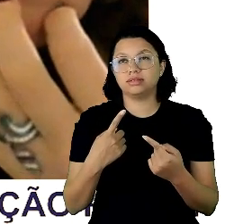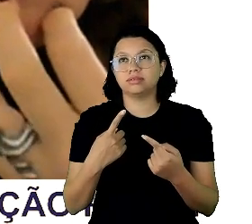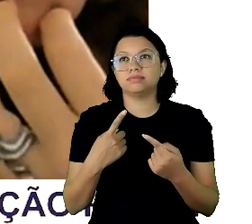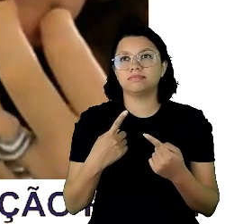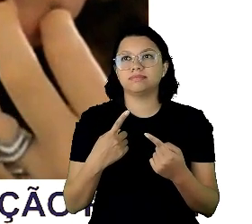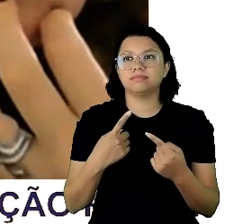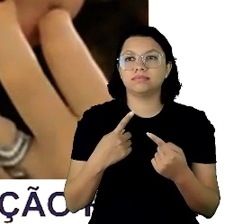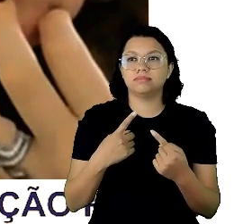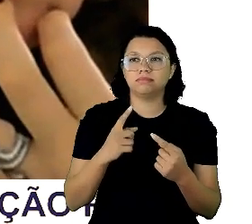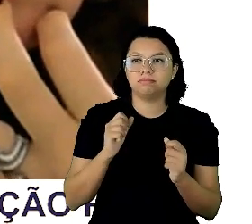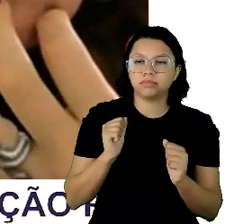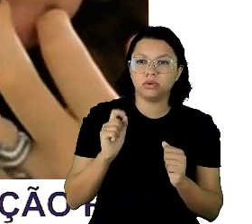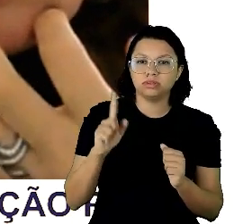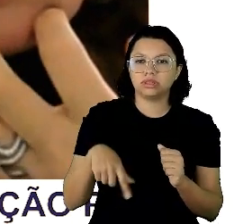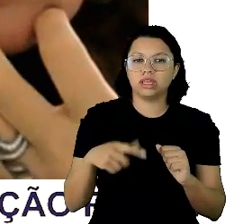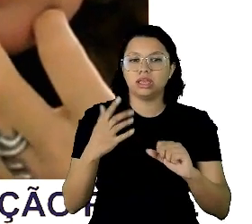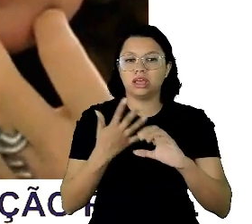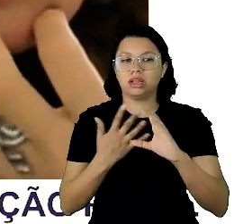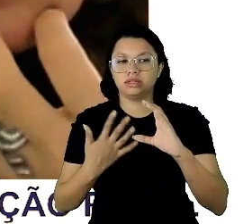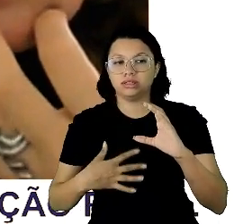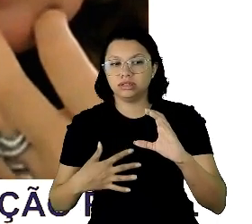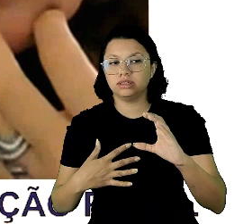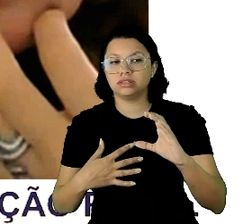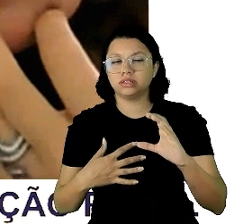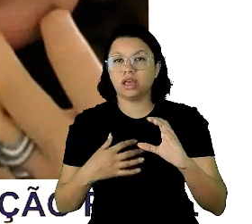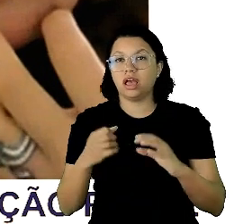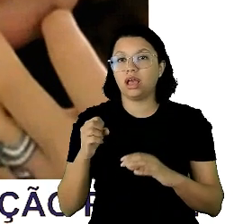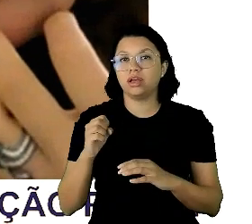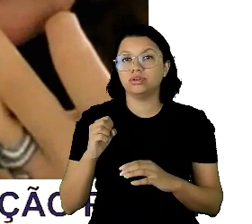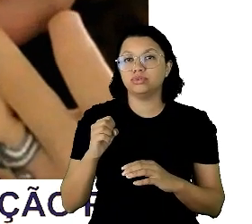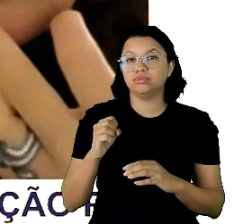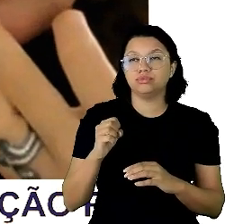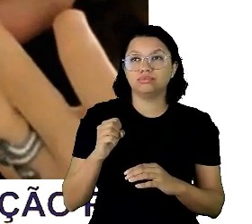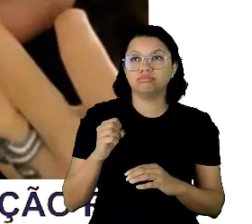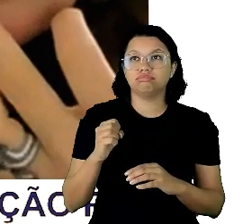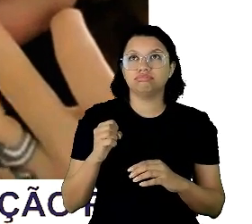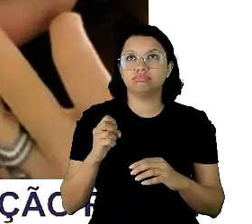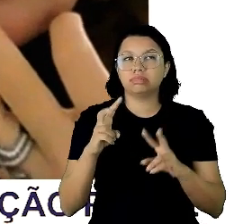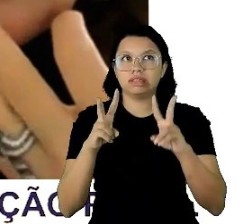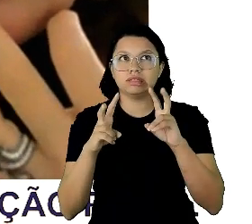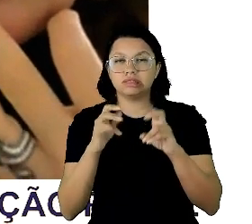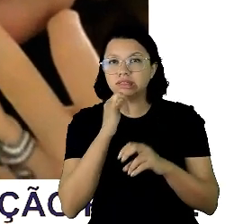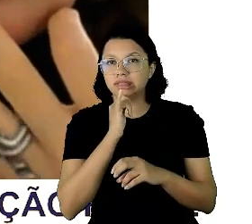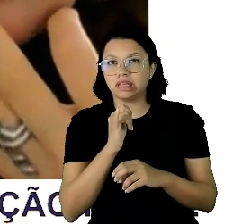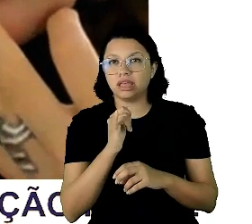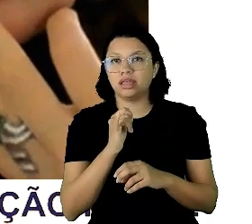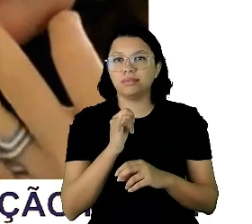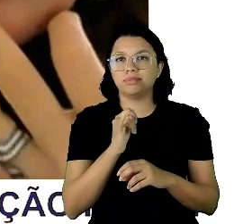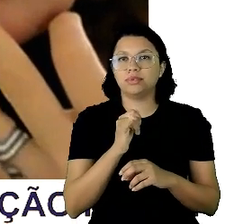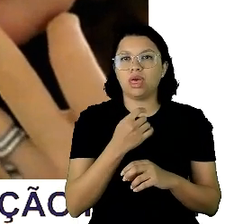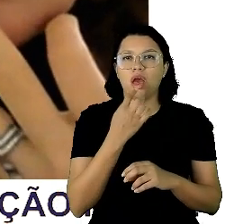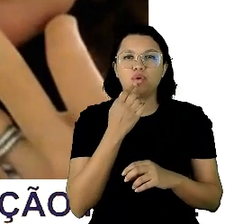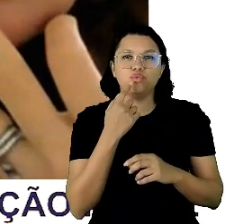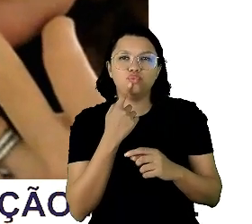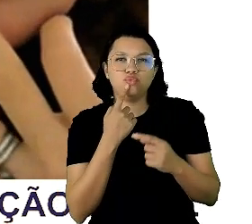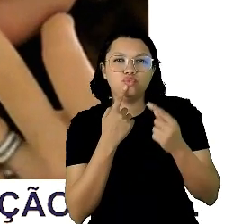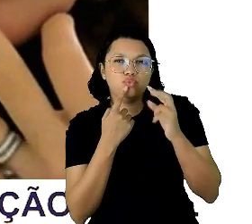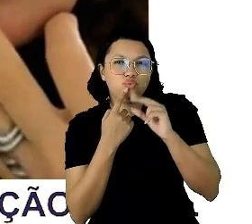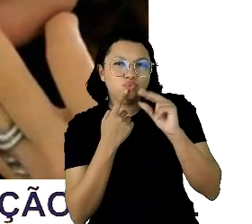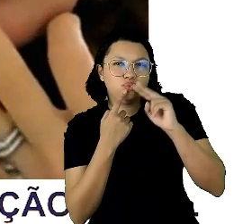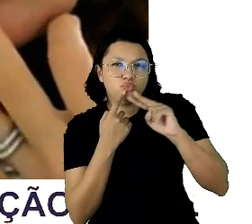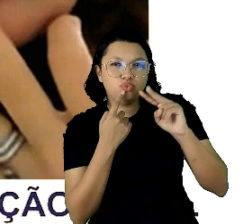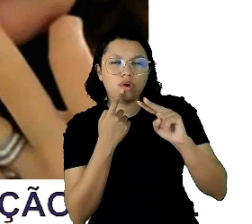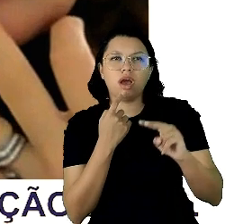a infração, ou o famoso fio-fio, gostosa, aquelas piadinhas, como é que ficam